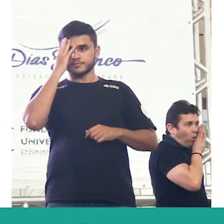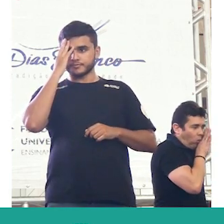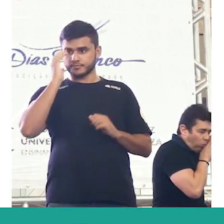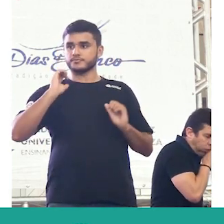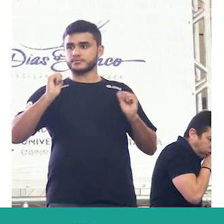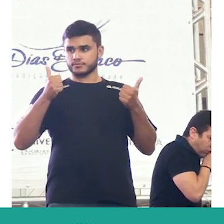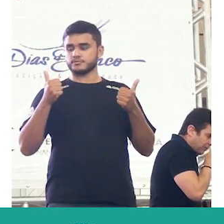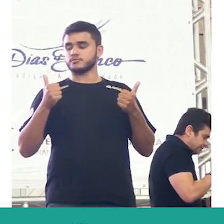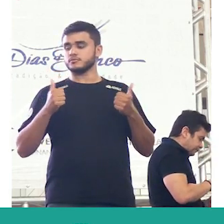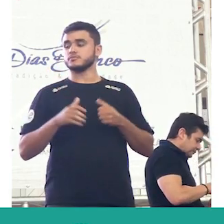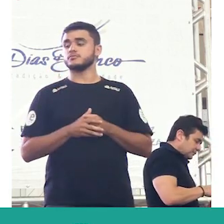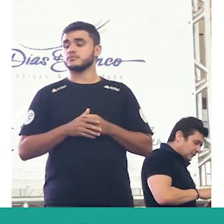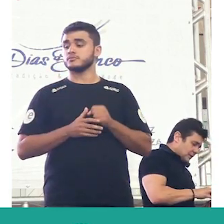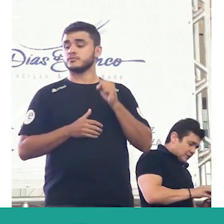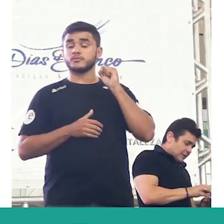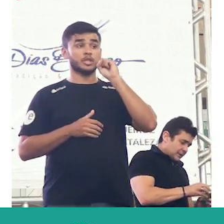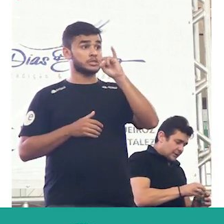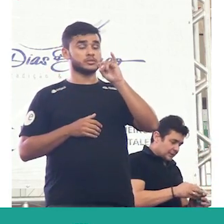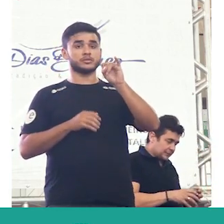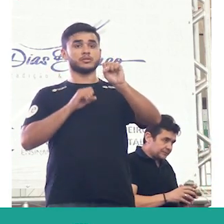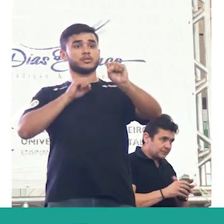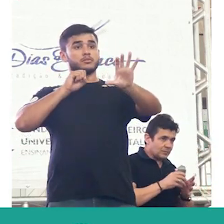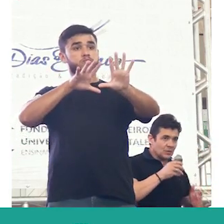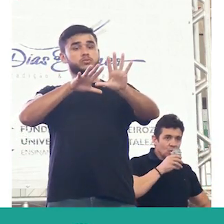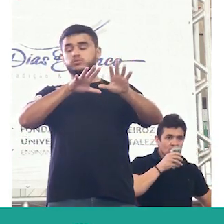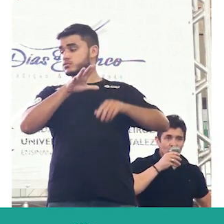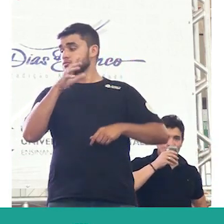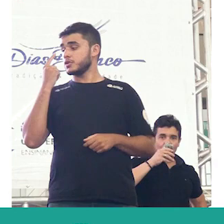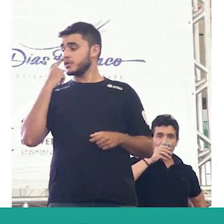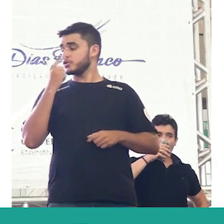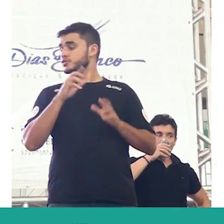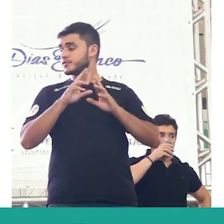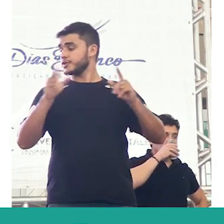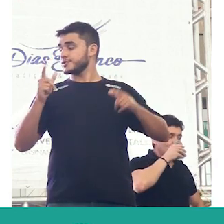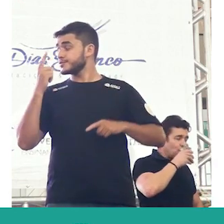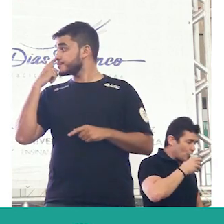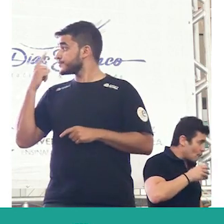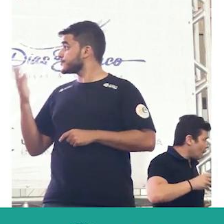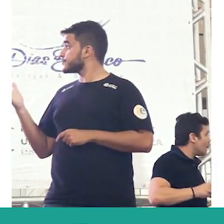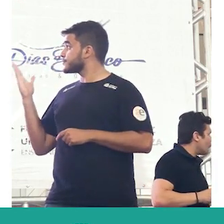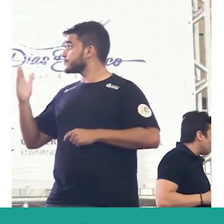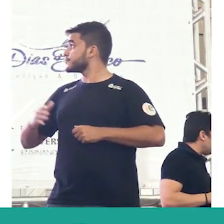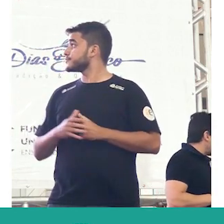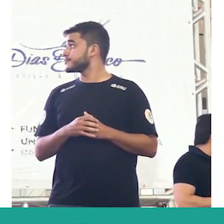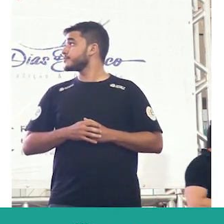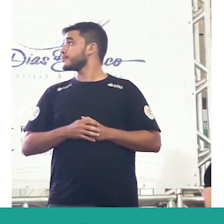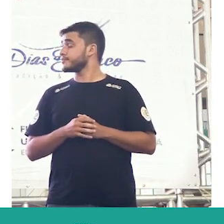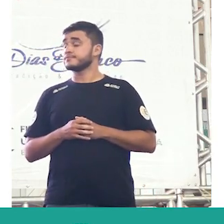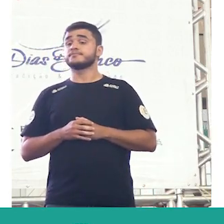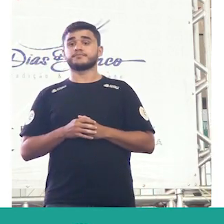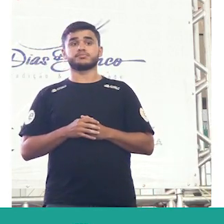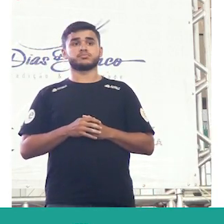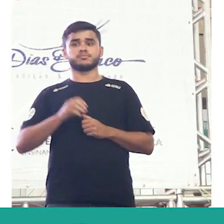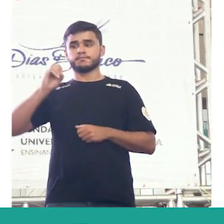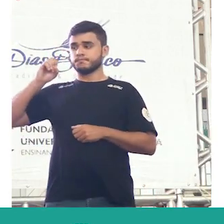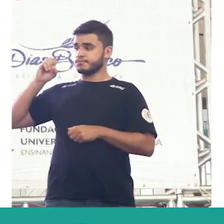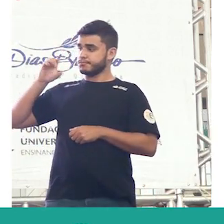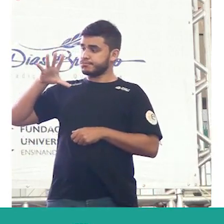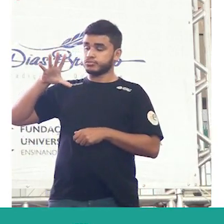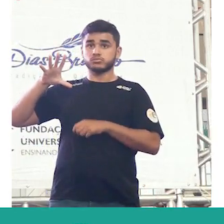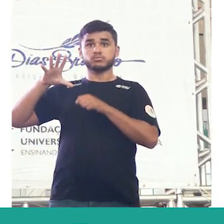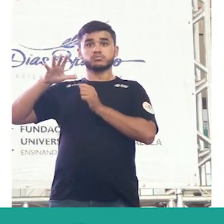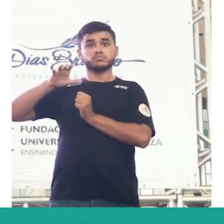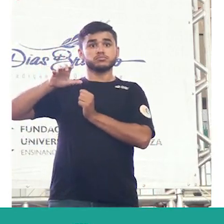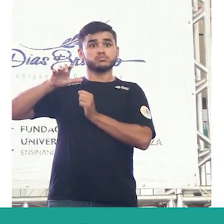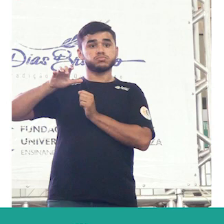é iluminado. Já uma fonte extensa, olha aí, ó. Já uma fonte extensa, ó, uma que a lâmpada não